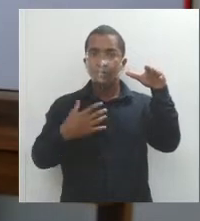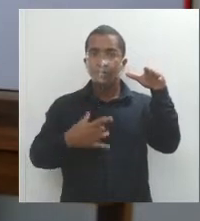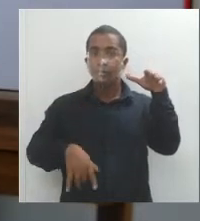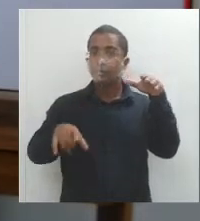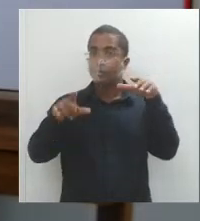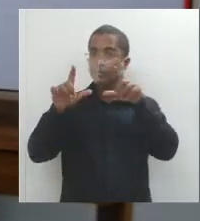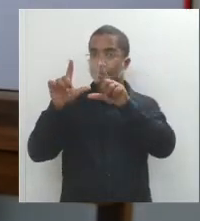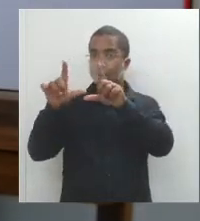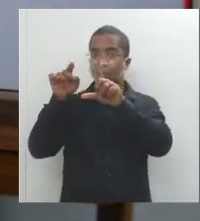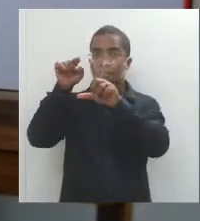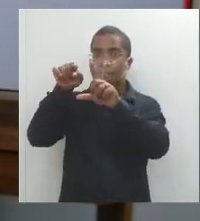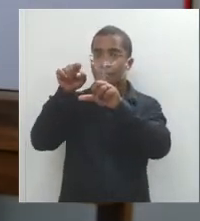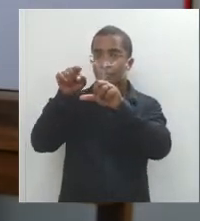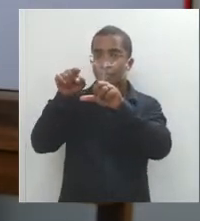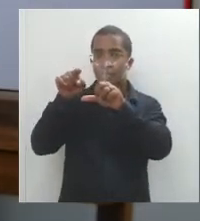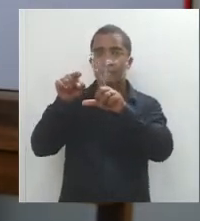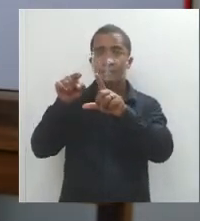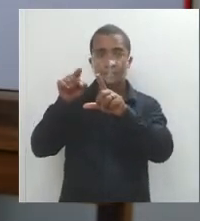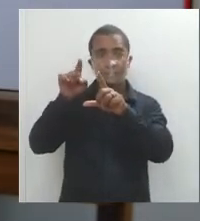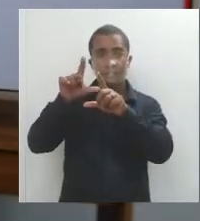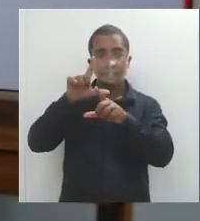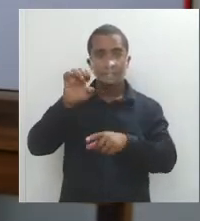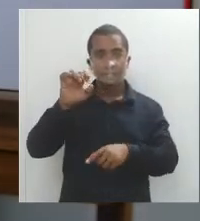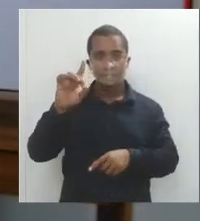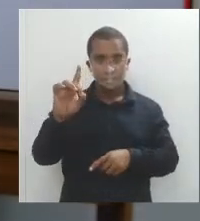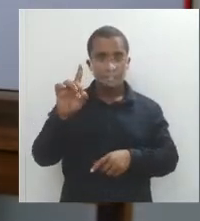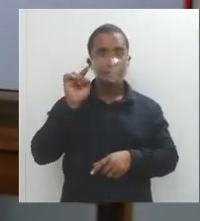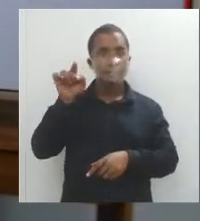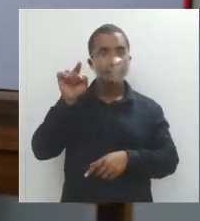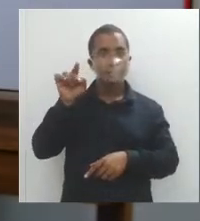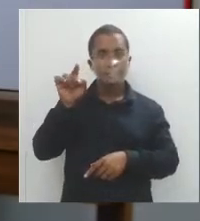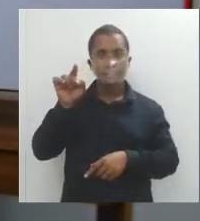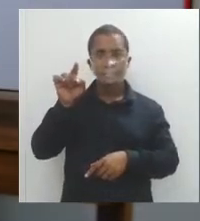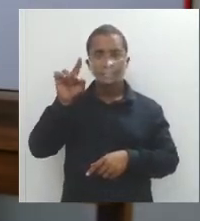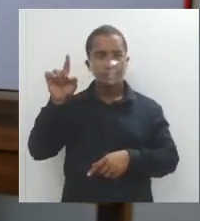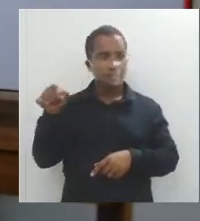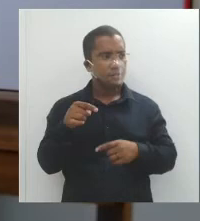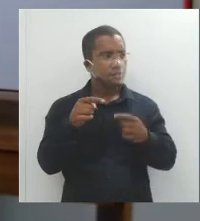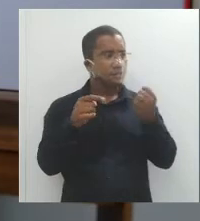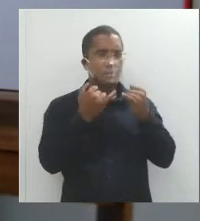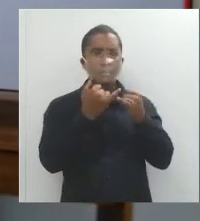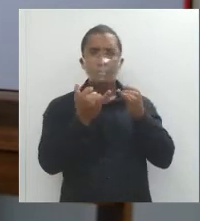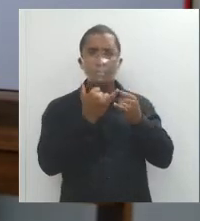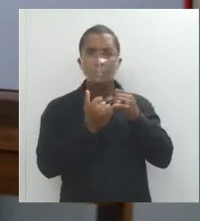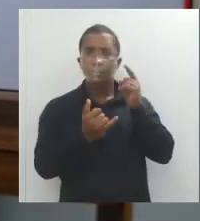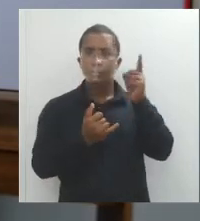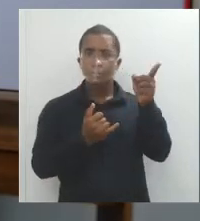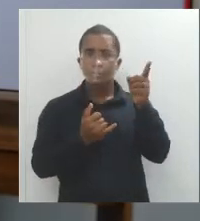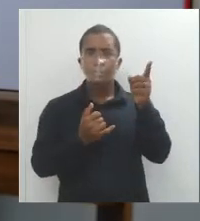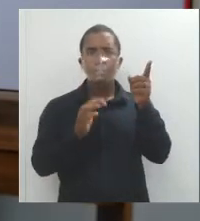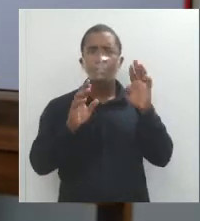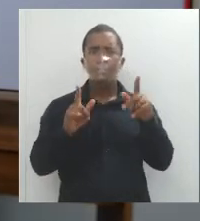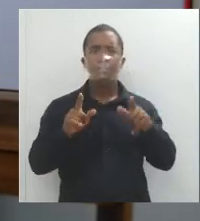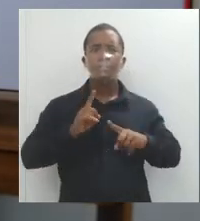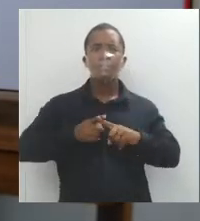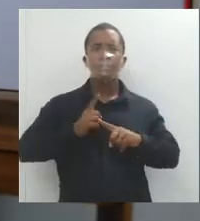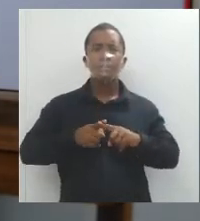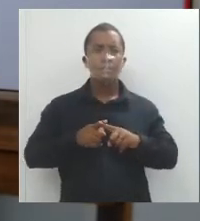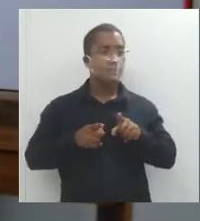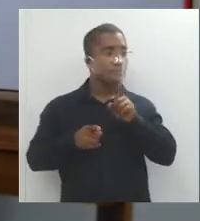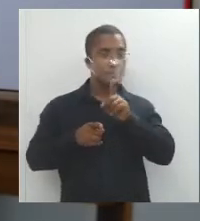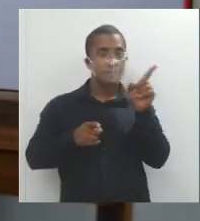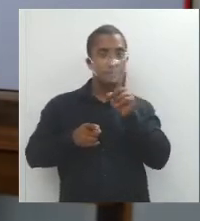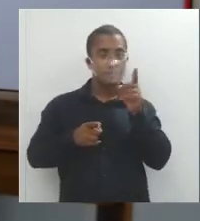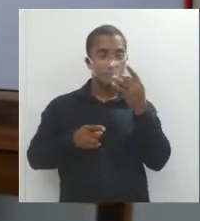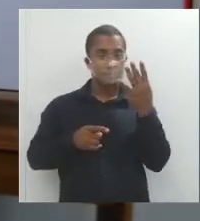manual diz que esta lâmpada de LED equivale a quase uma dessa. Ó. Sabe qual é a diferença? Essa tem